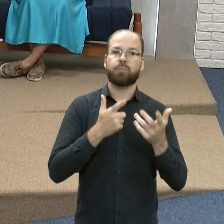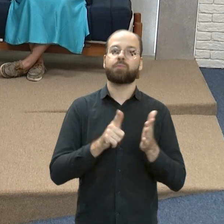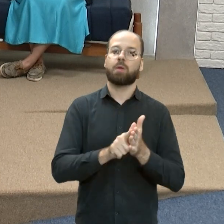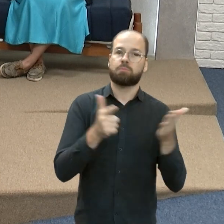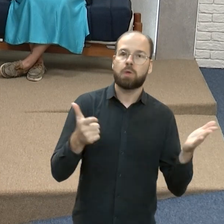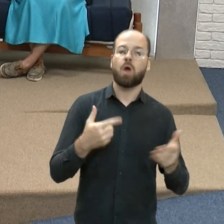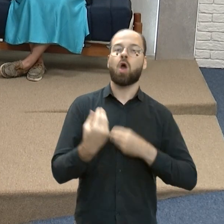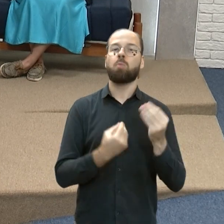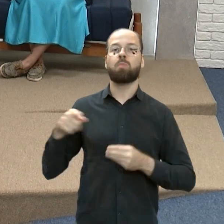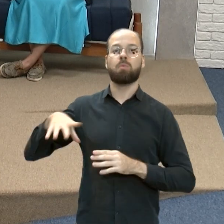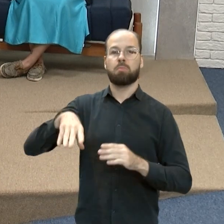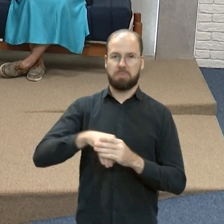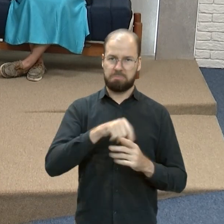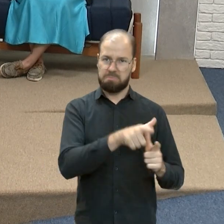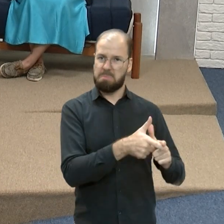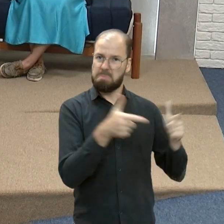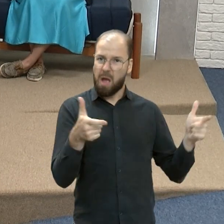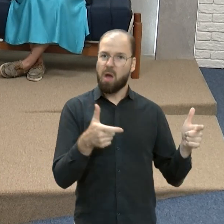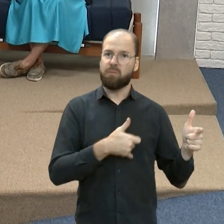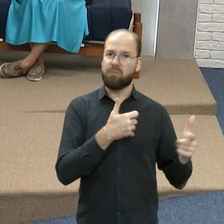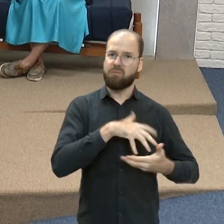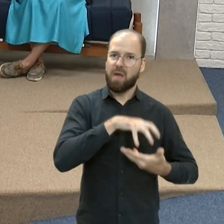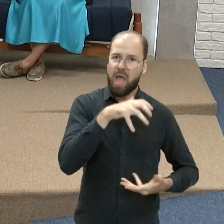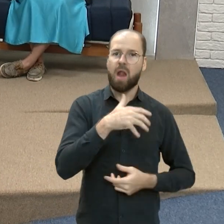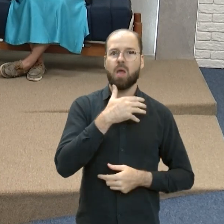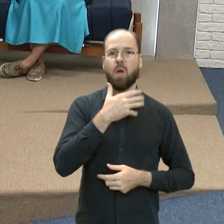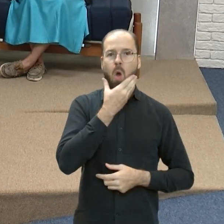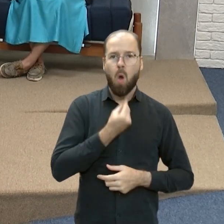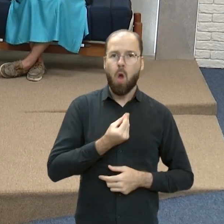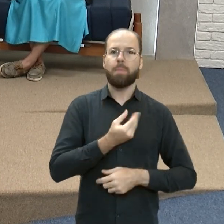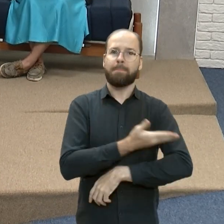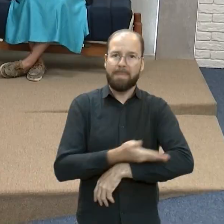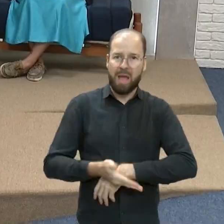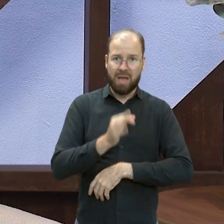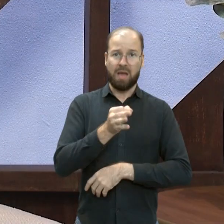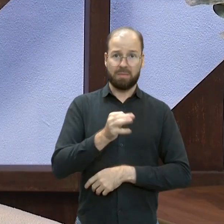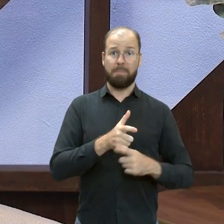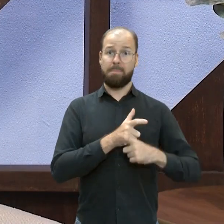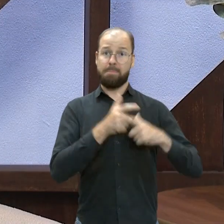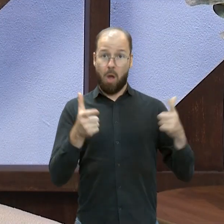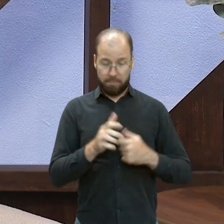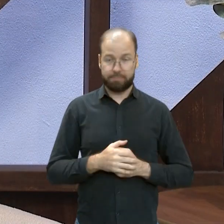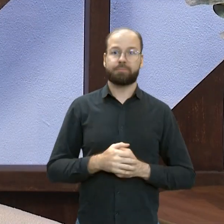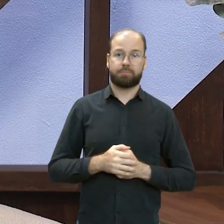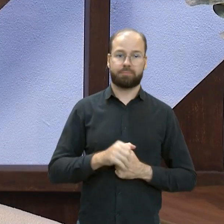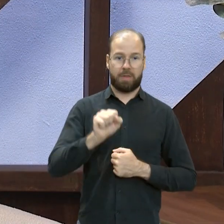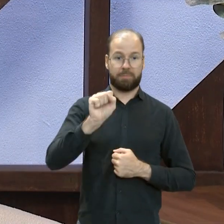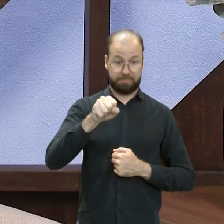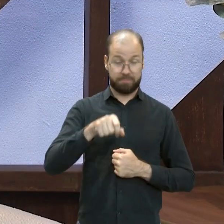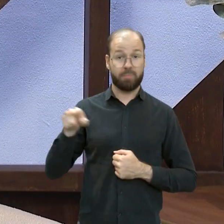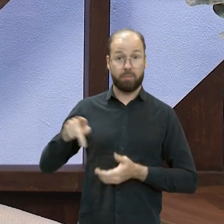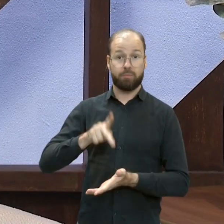também, né, cheia de homens brancos, mais velhos daquela época. Sim, a Leodegária, na verdade, ela não teve uma formação,